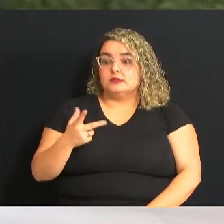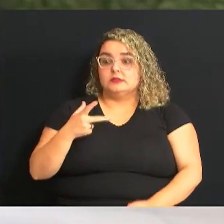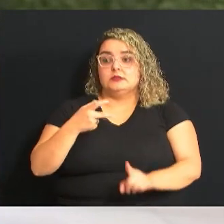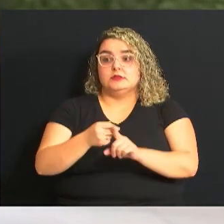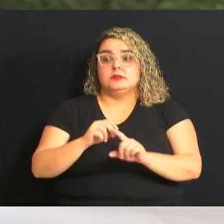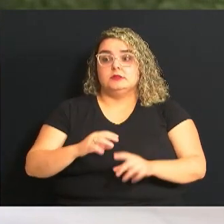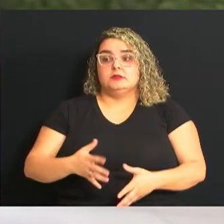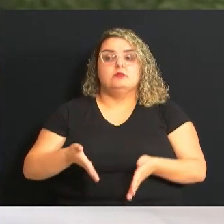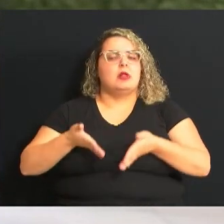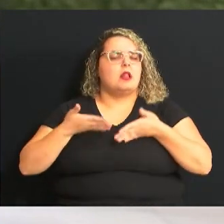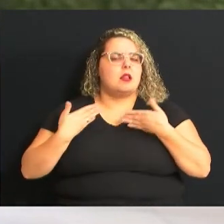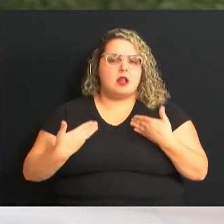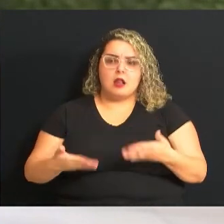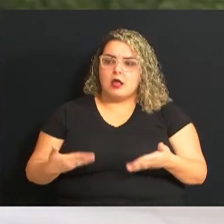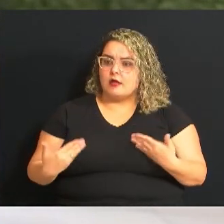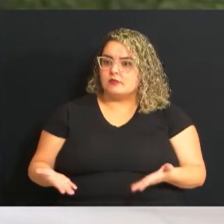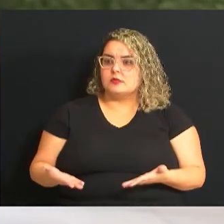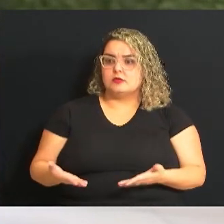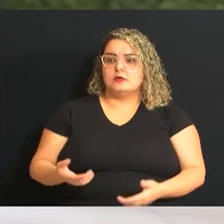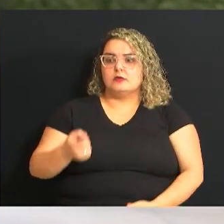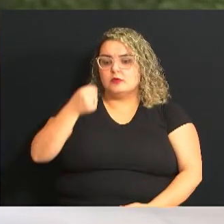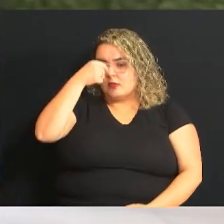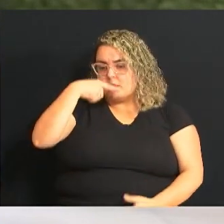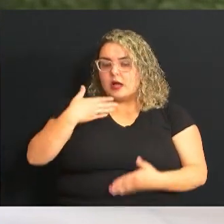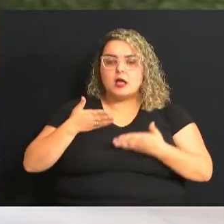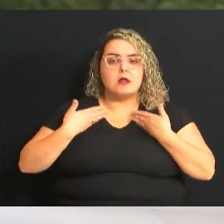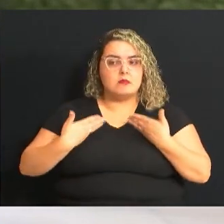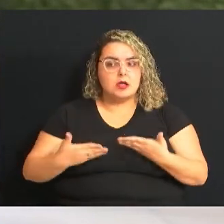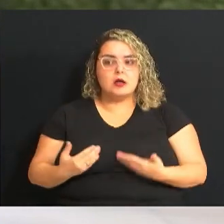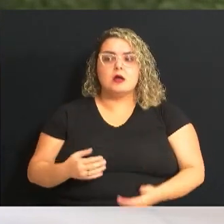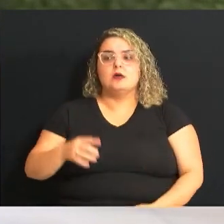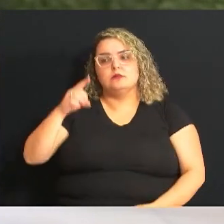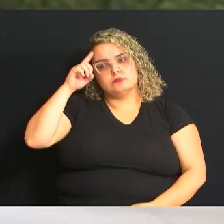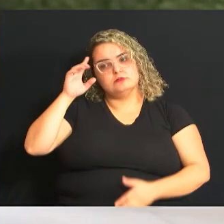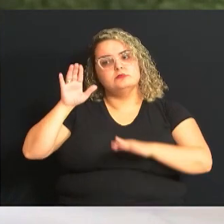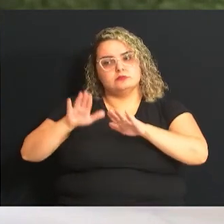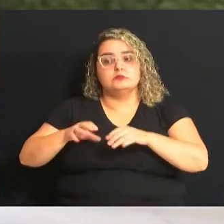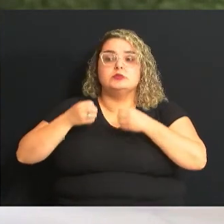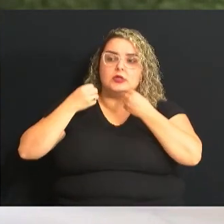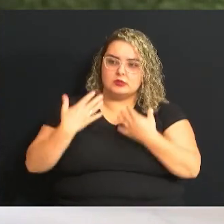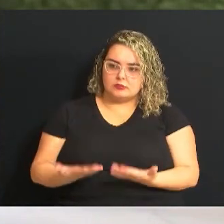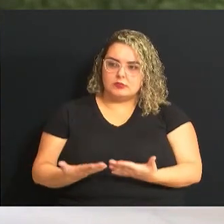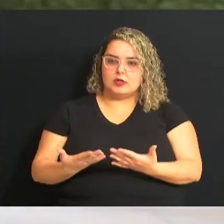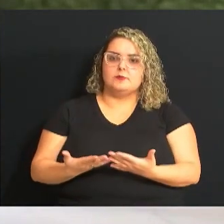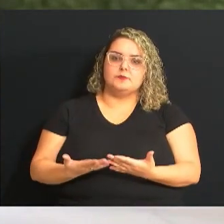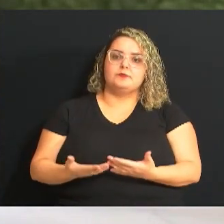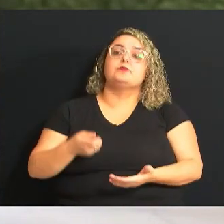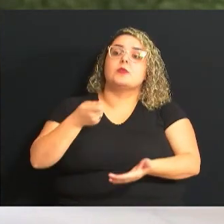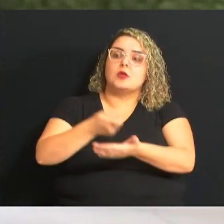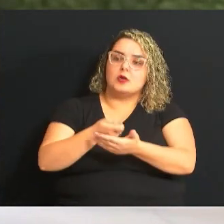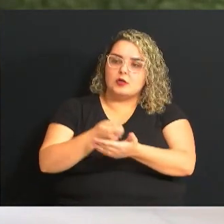elas estão aí, e o único meio da gente tem de se proteger é com a vacina. Isso aí, Cíntia